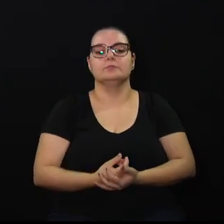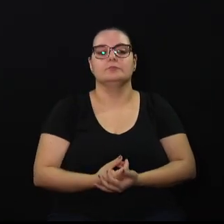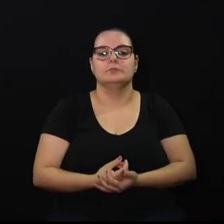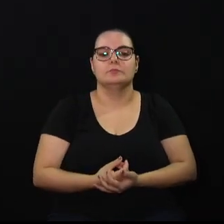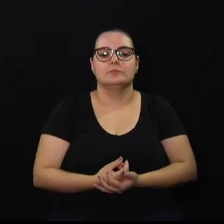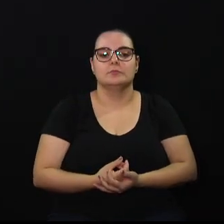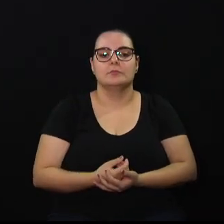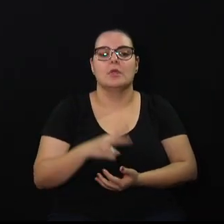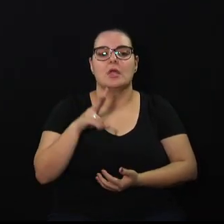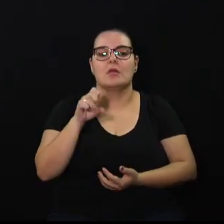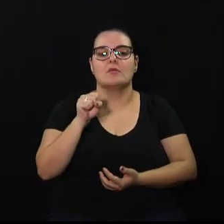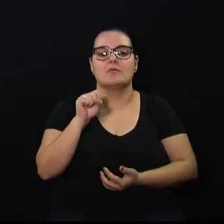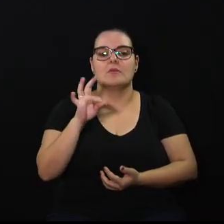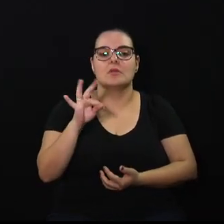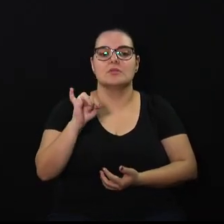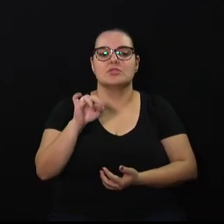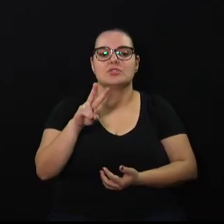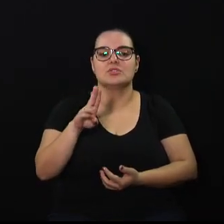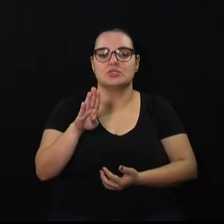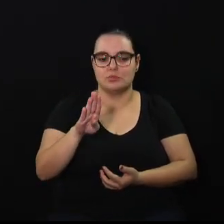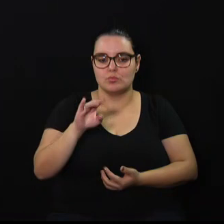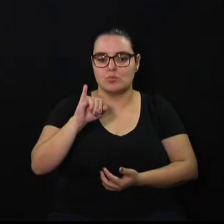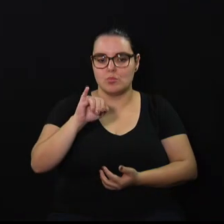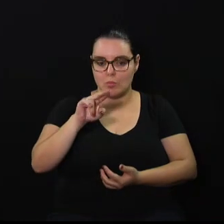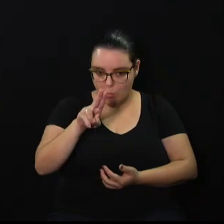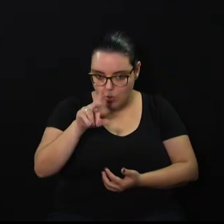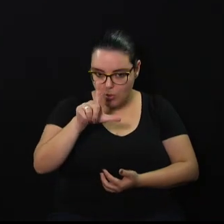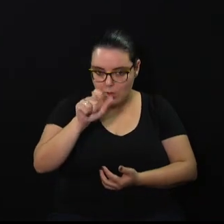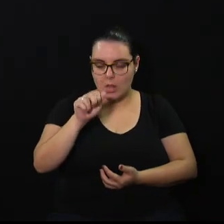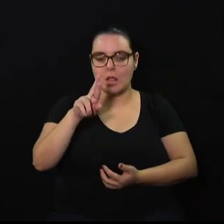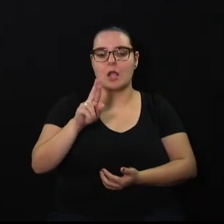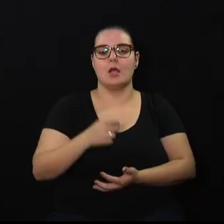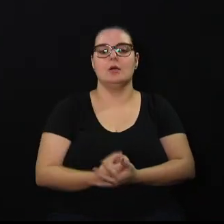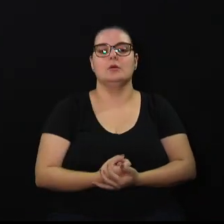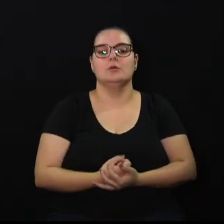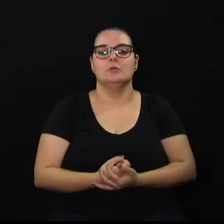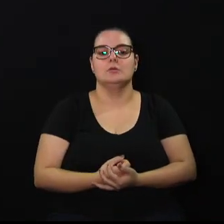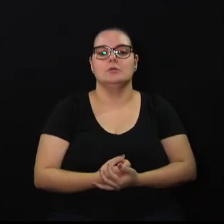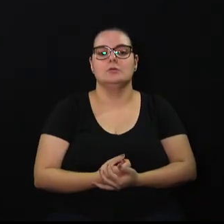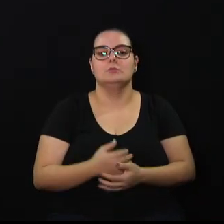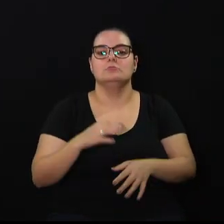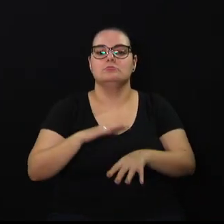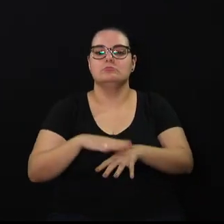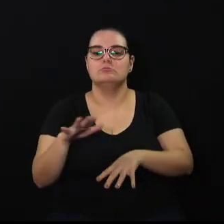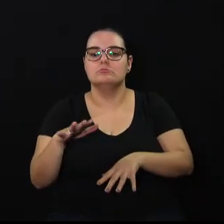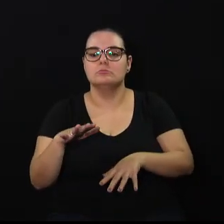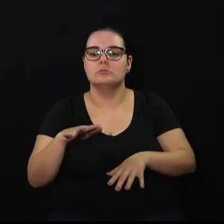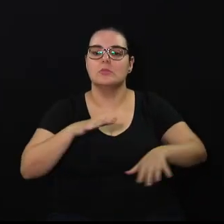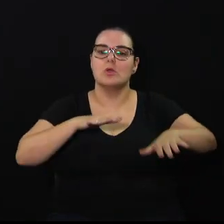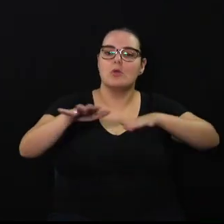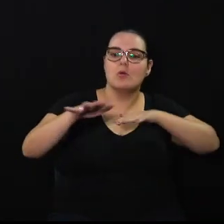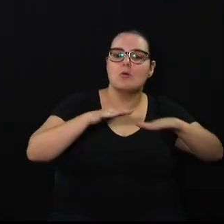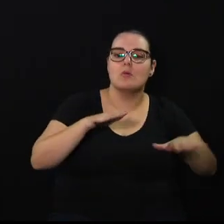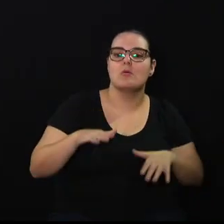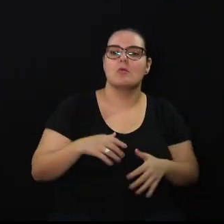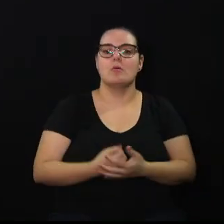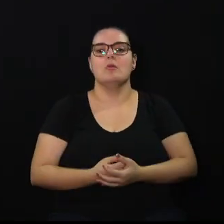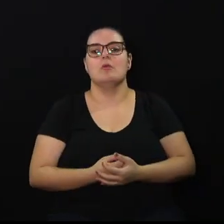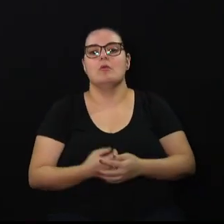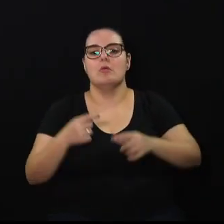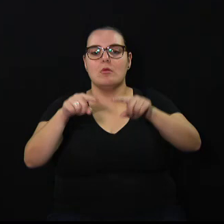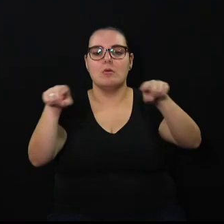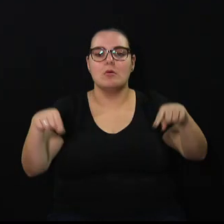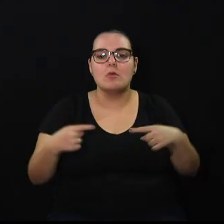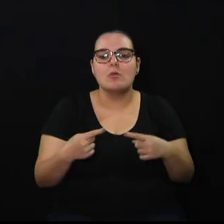e os próprios executivos ou vestibulares próprios activos eles são mais utilizados dentro do mar fala de integração sensorial